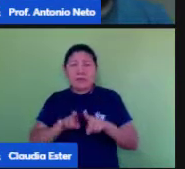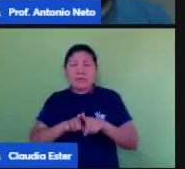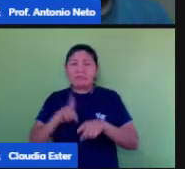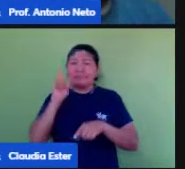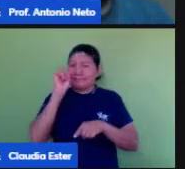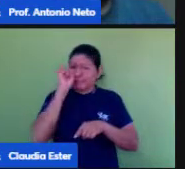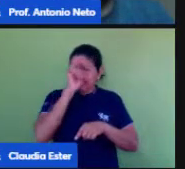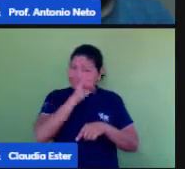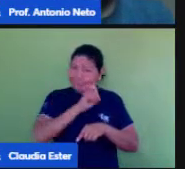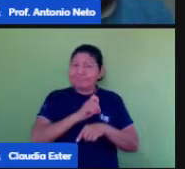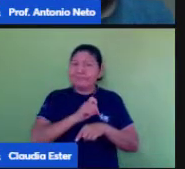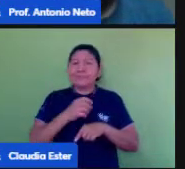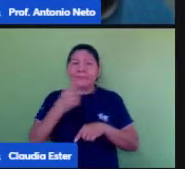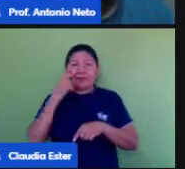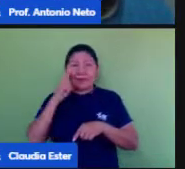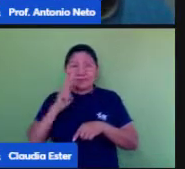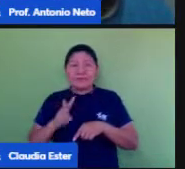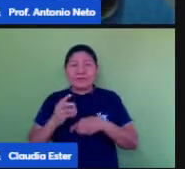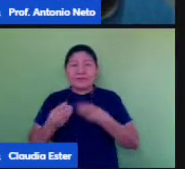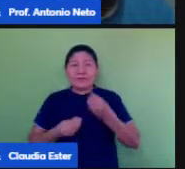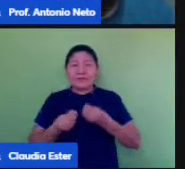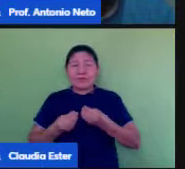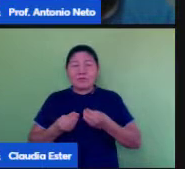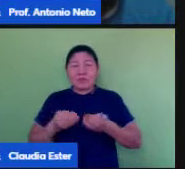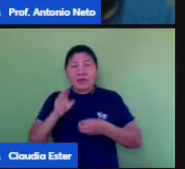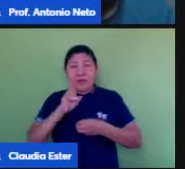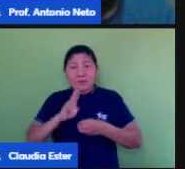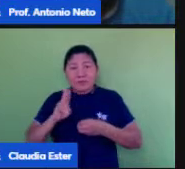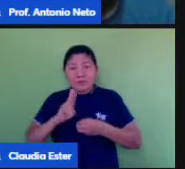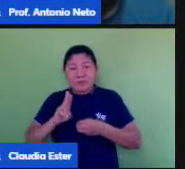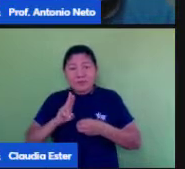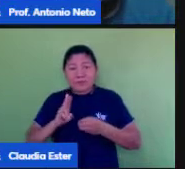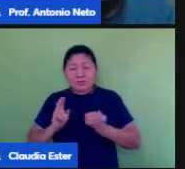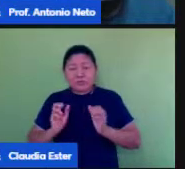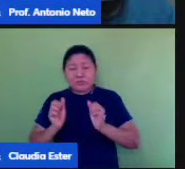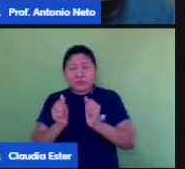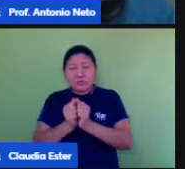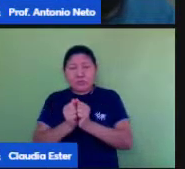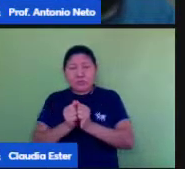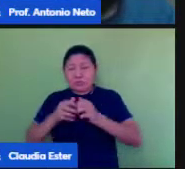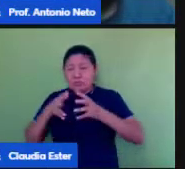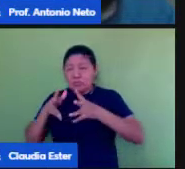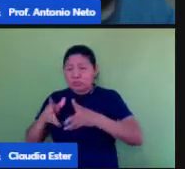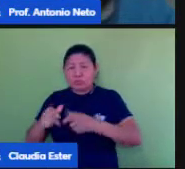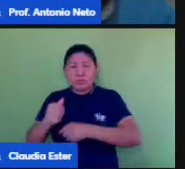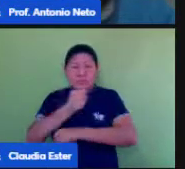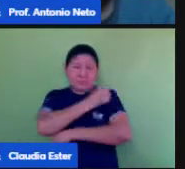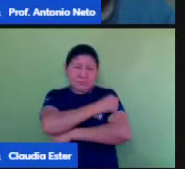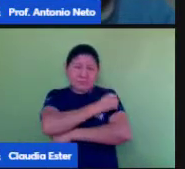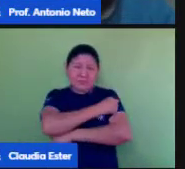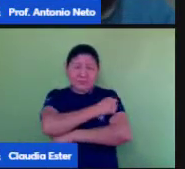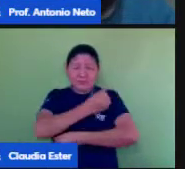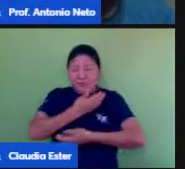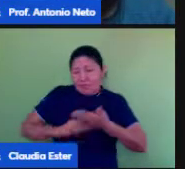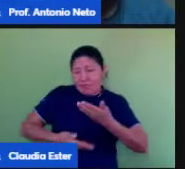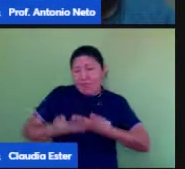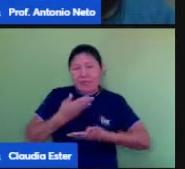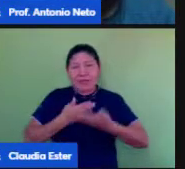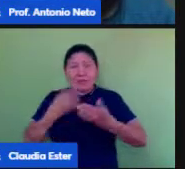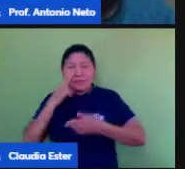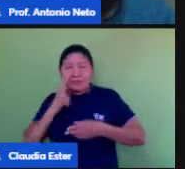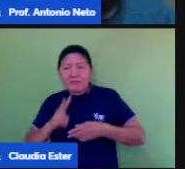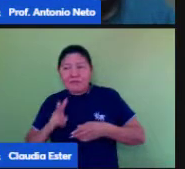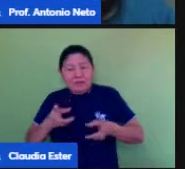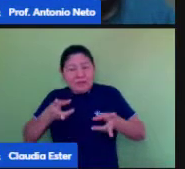ser desenvolvida junto com toda a turma ou de acordo com os níveis de conhecimento dos alunos. Podem ter habilidades